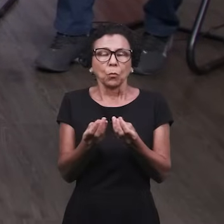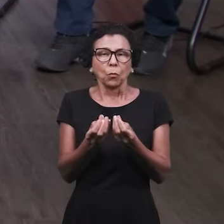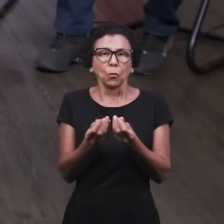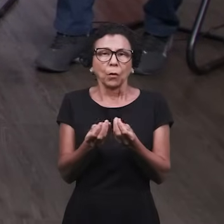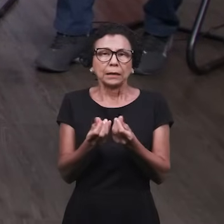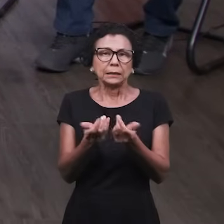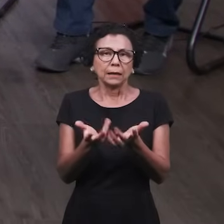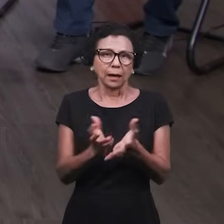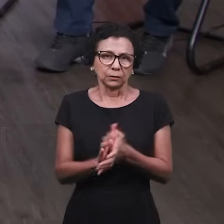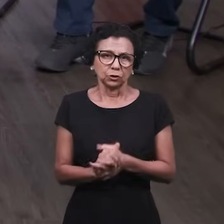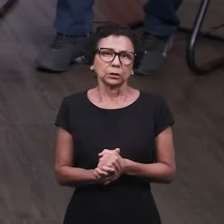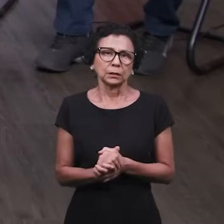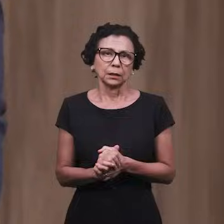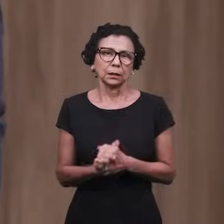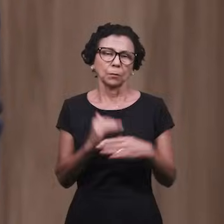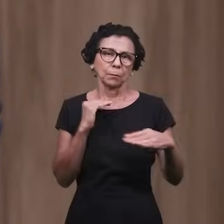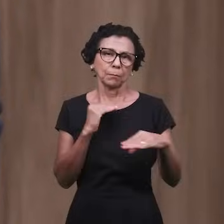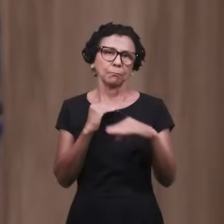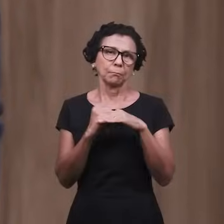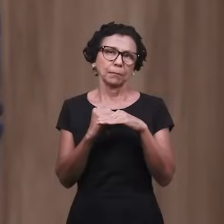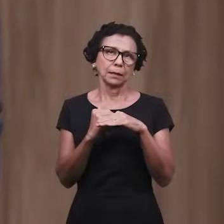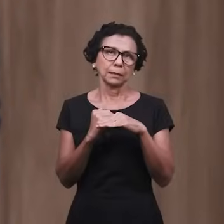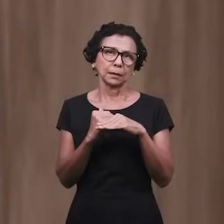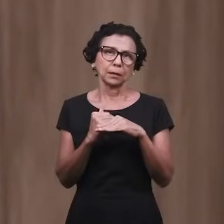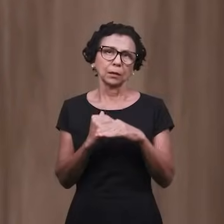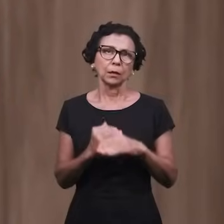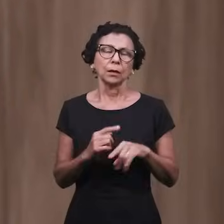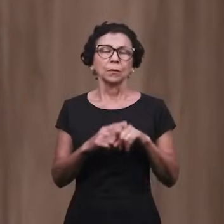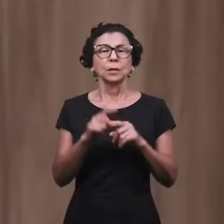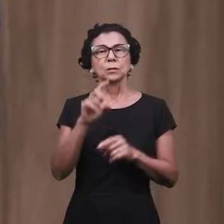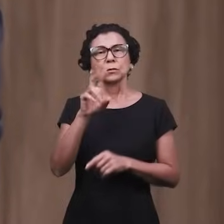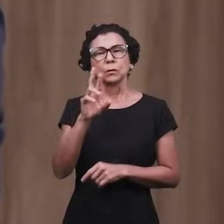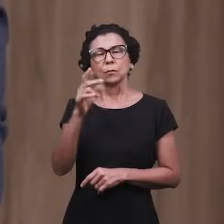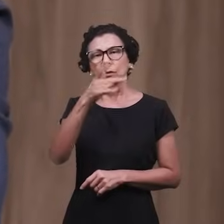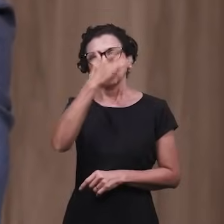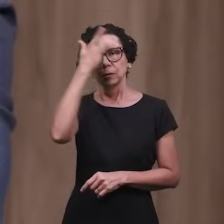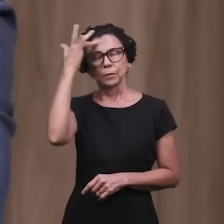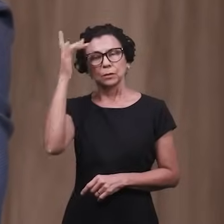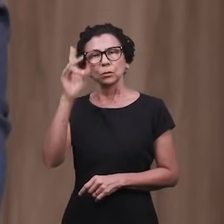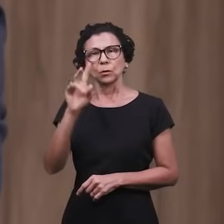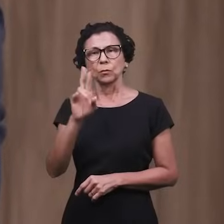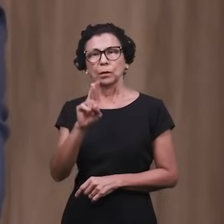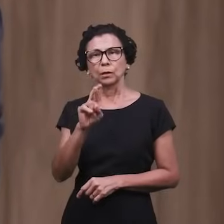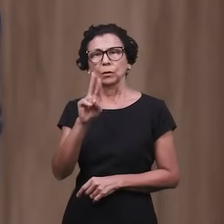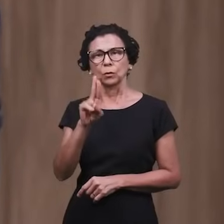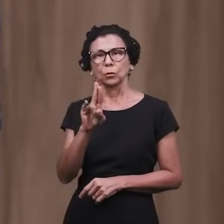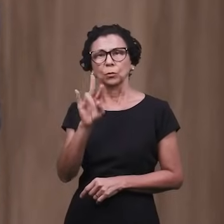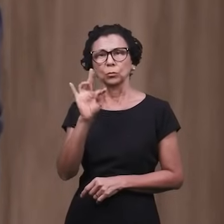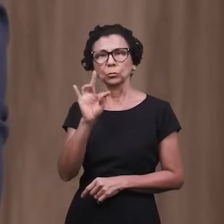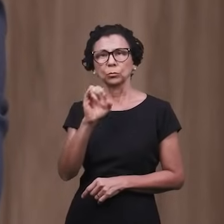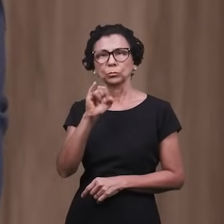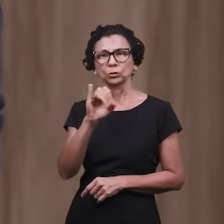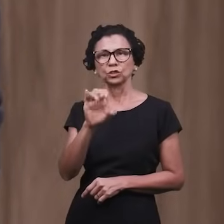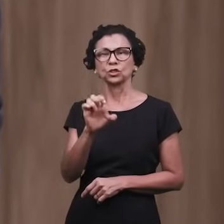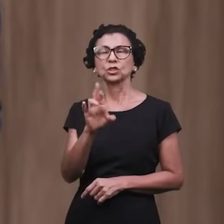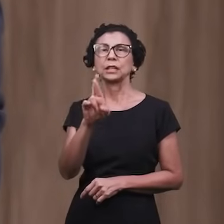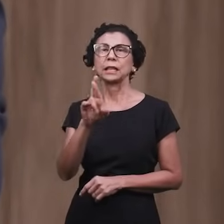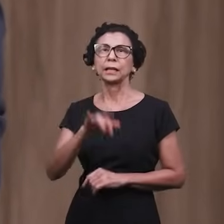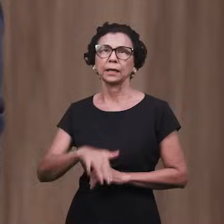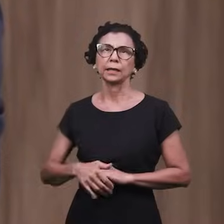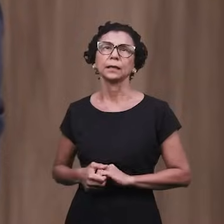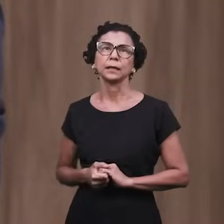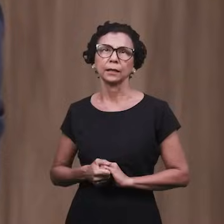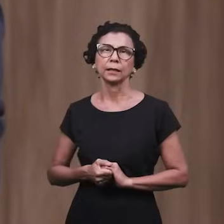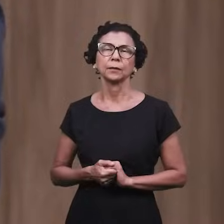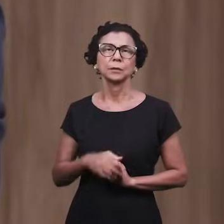e zelam muito por esse padrão. Mas quando você vai buscar um luthier para fazer um instrumento, a conversa é um pouquinho diferente. E a gente pode fazer